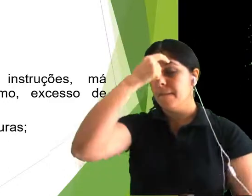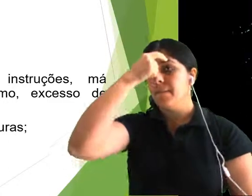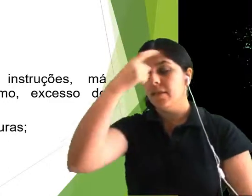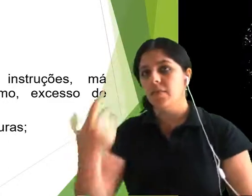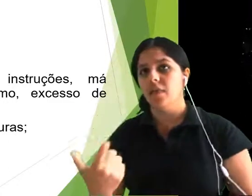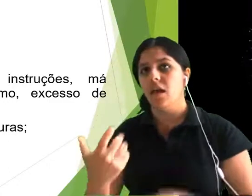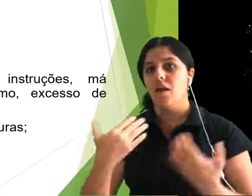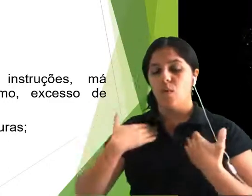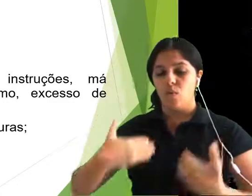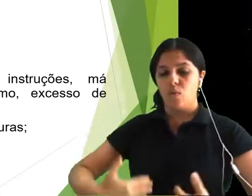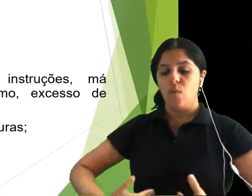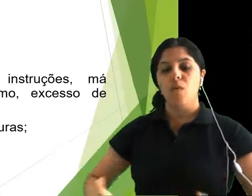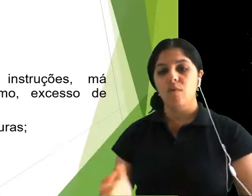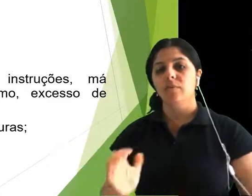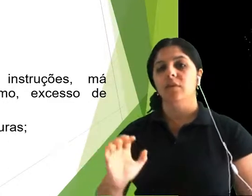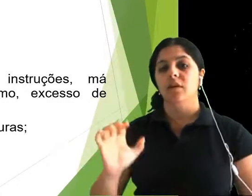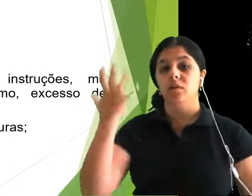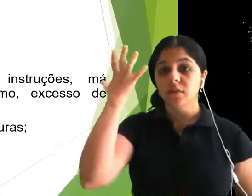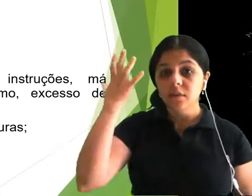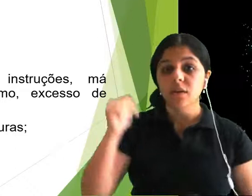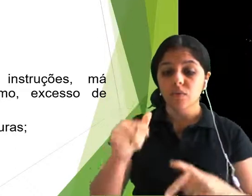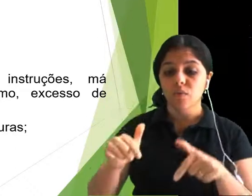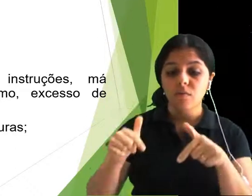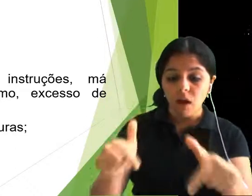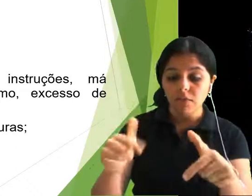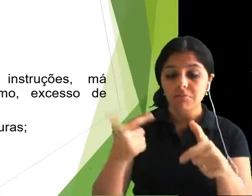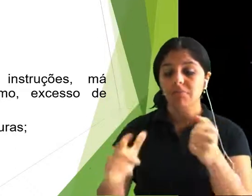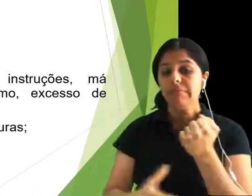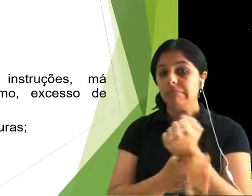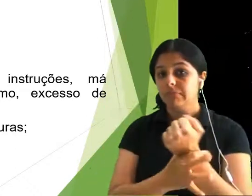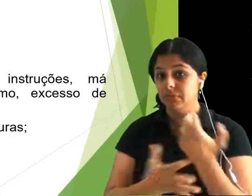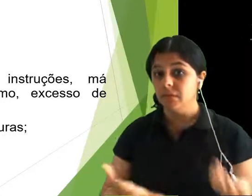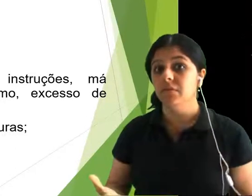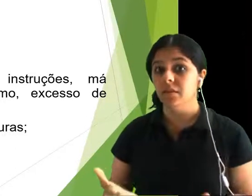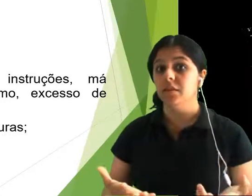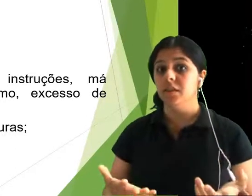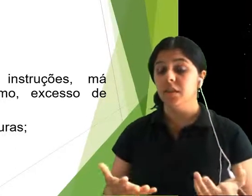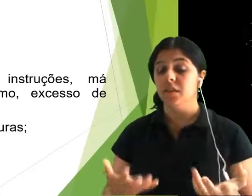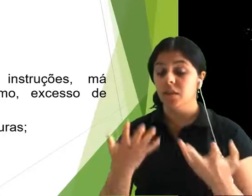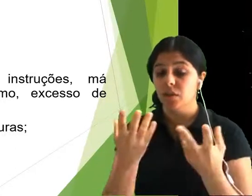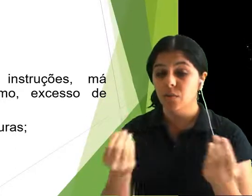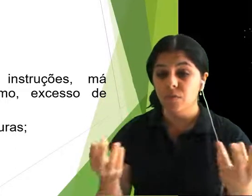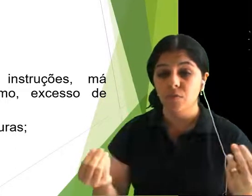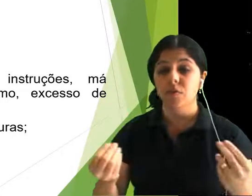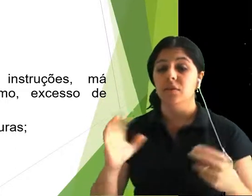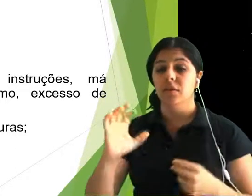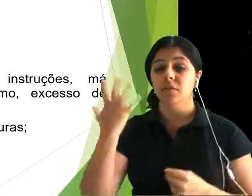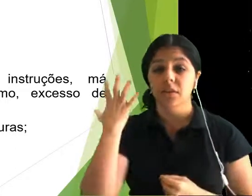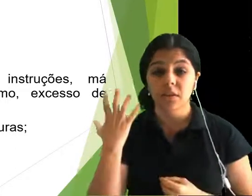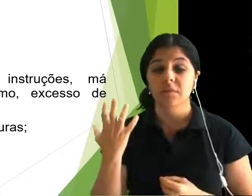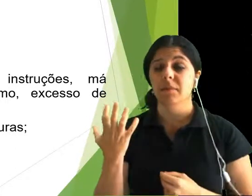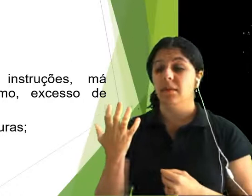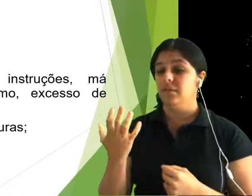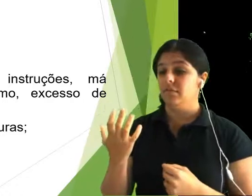ou física que ocasiona o ato inseguro e que, em muitos casos, também criam